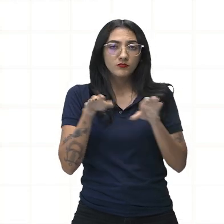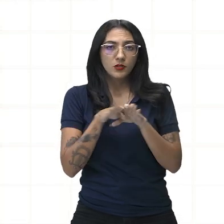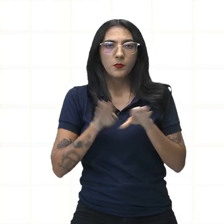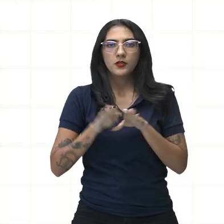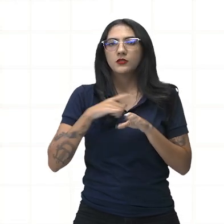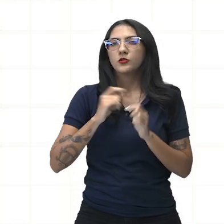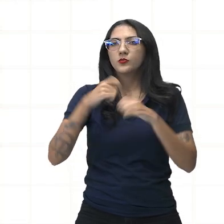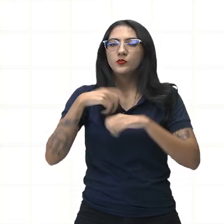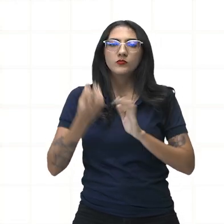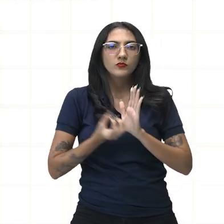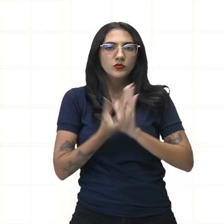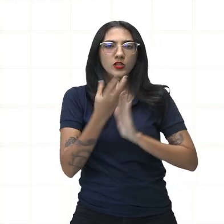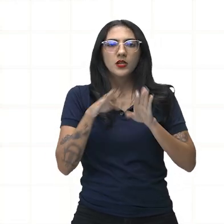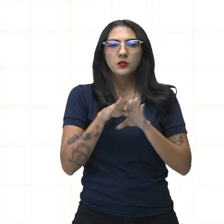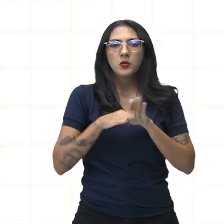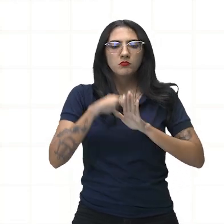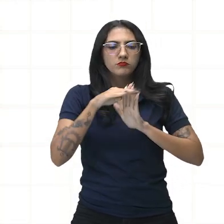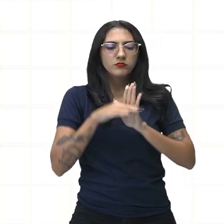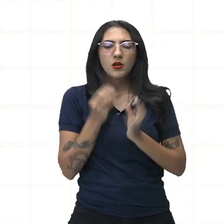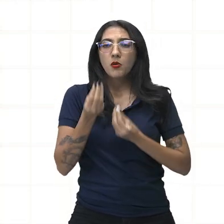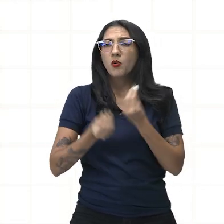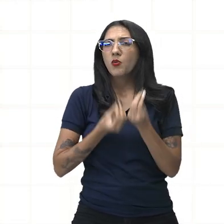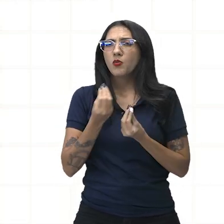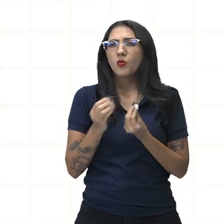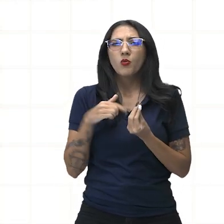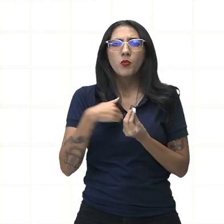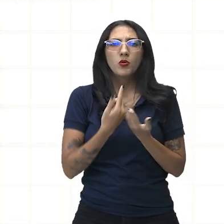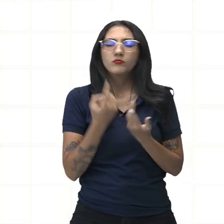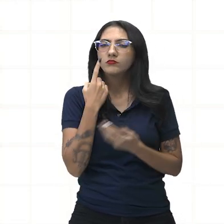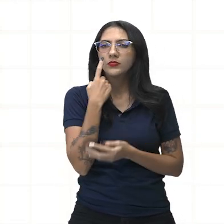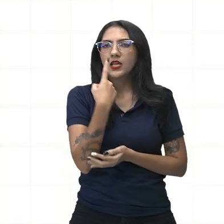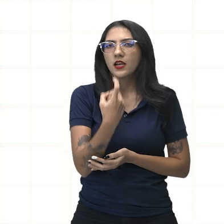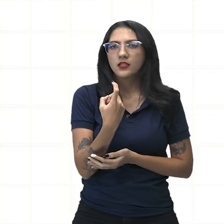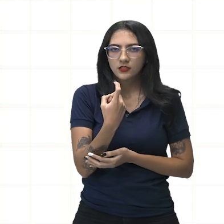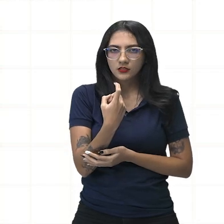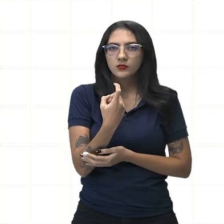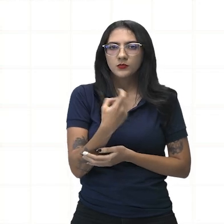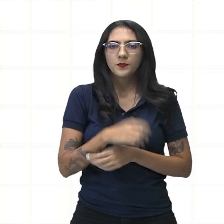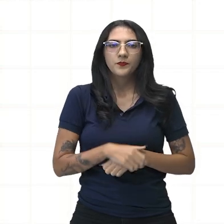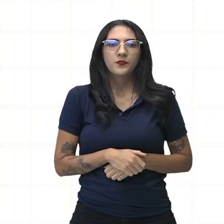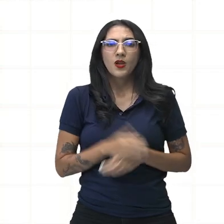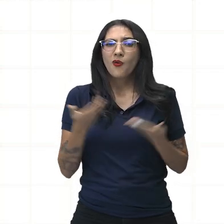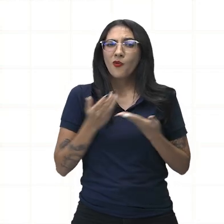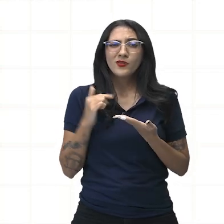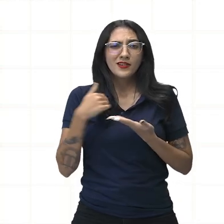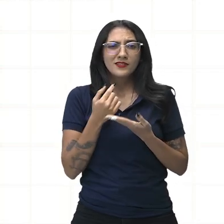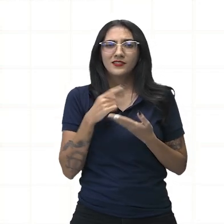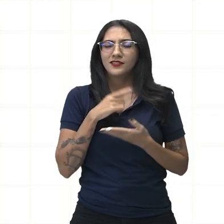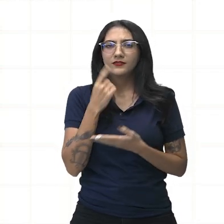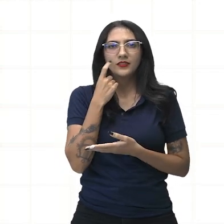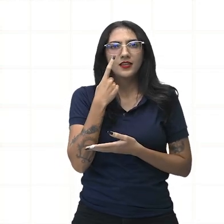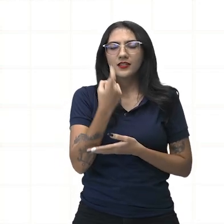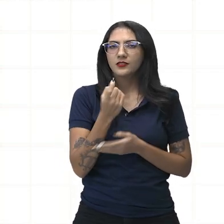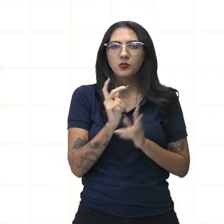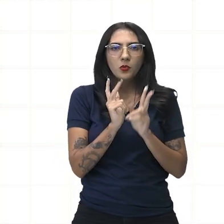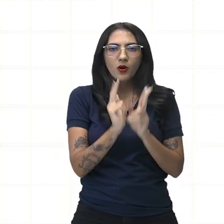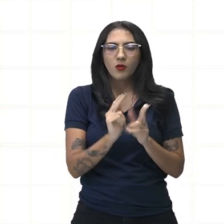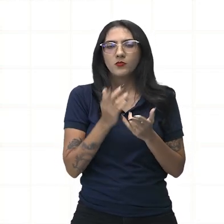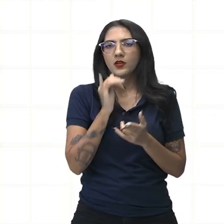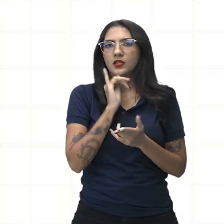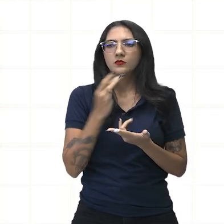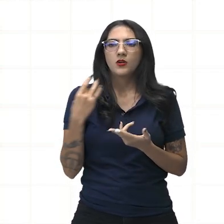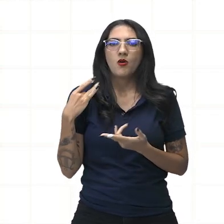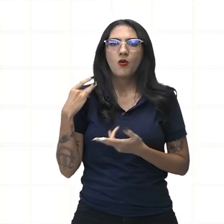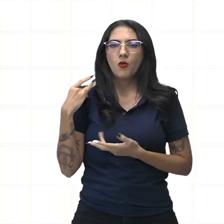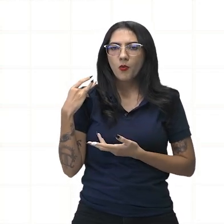uma padronização nos nossos hábitos de consumo, né? Hoje, turma, a gente consome basicamente as mesmas coisas. Roupas, né? A